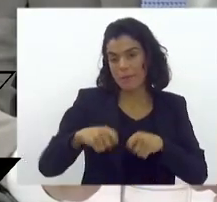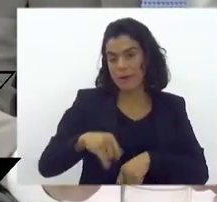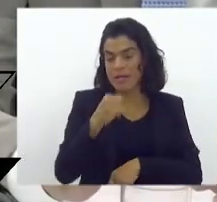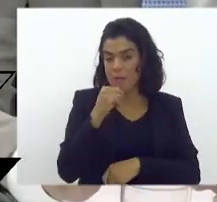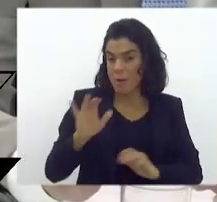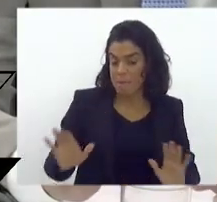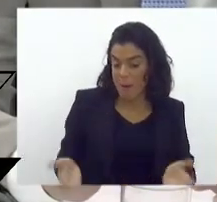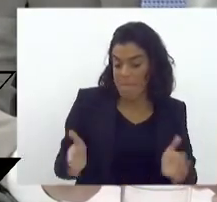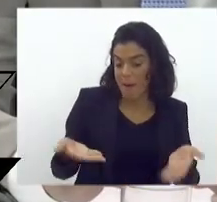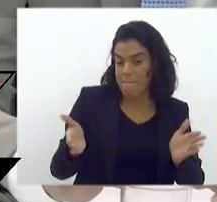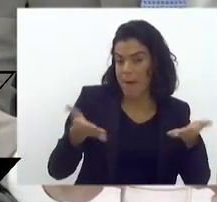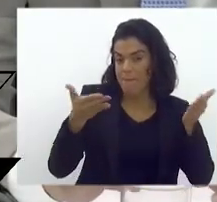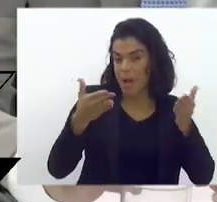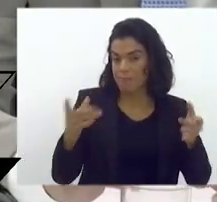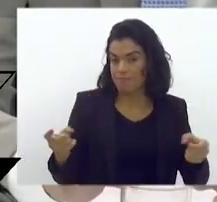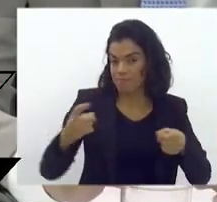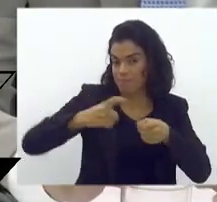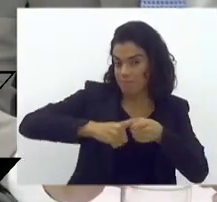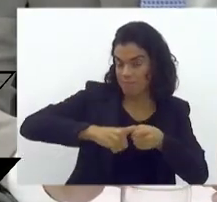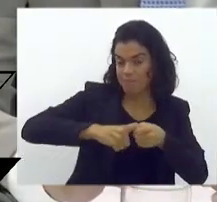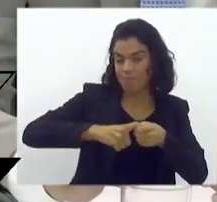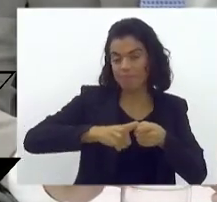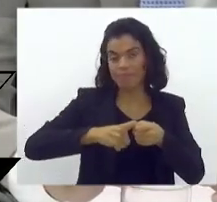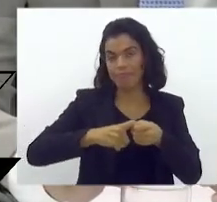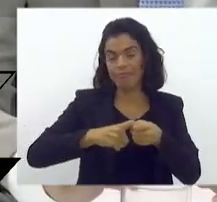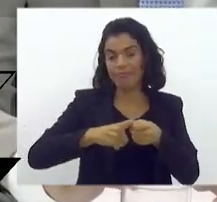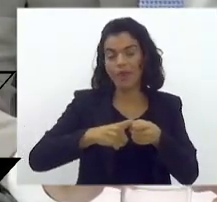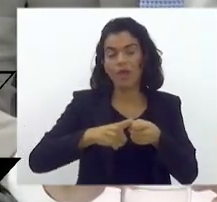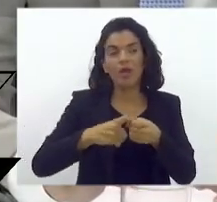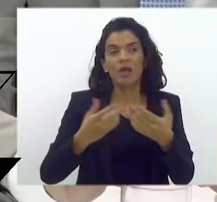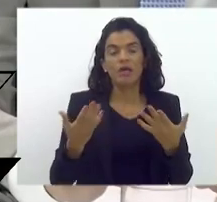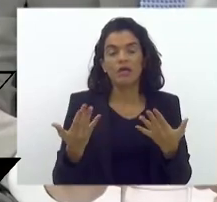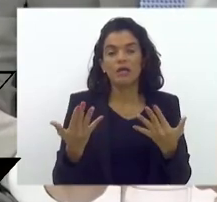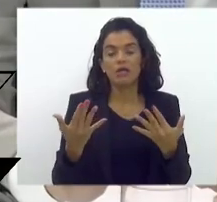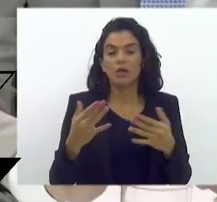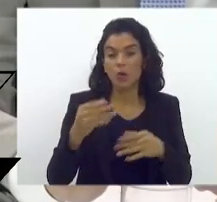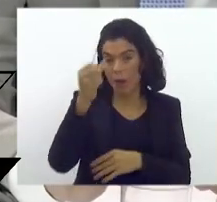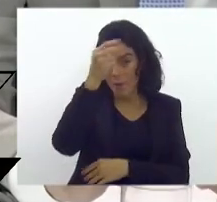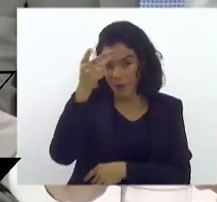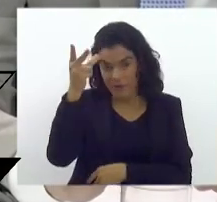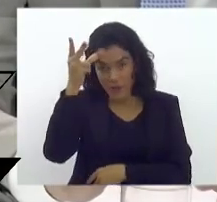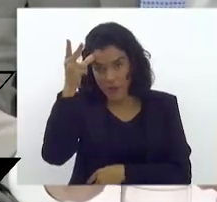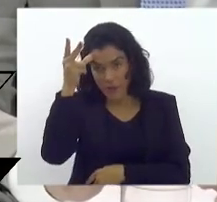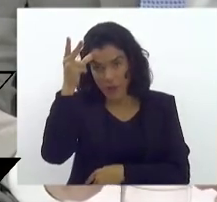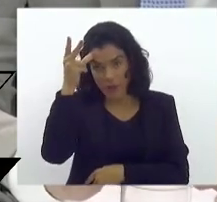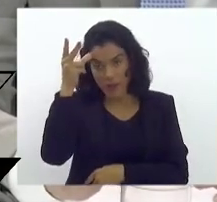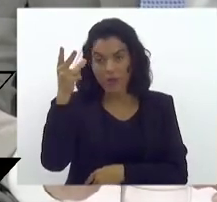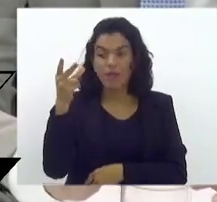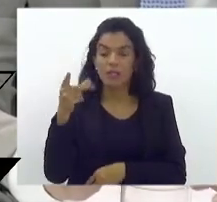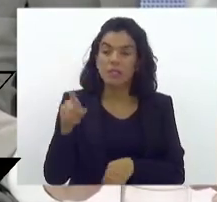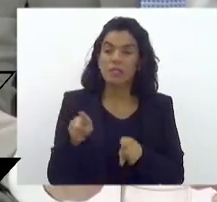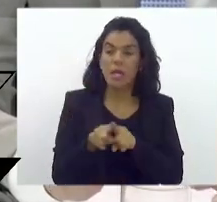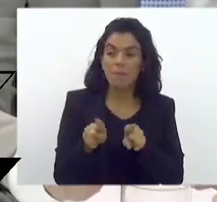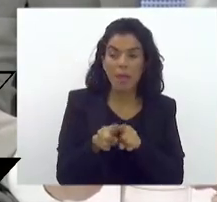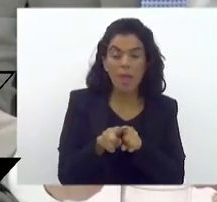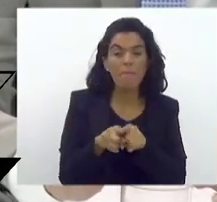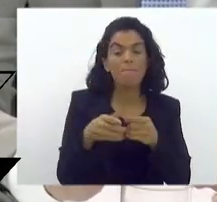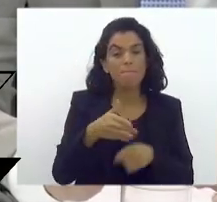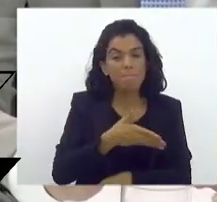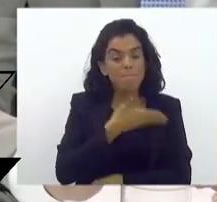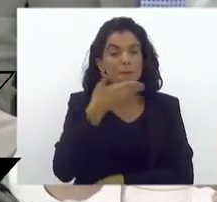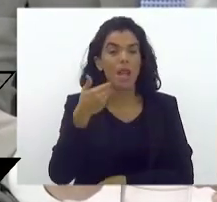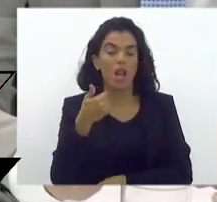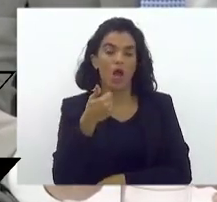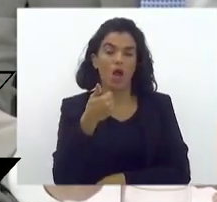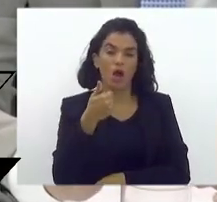promove aqui a possibilidade de convênio com as prefeituras, também amplia com isso o programa